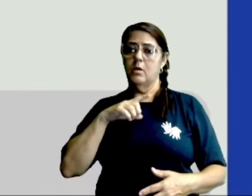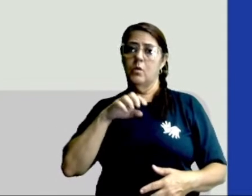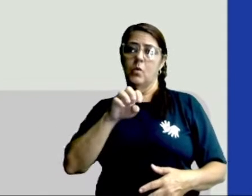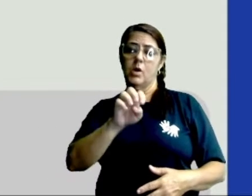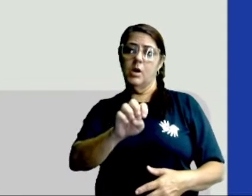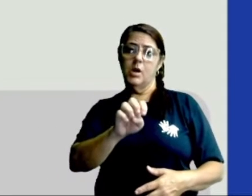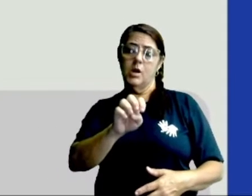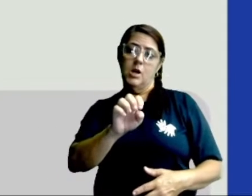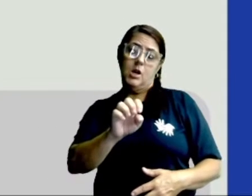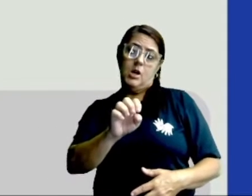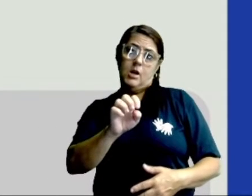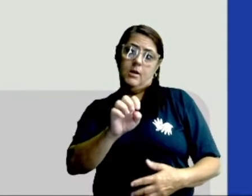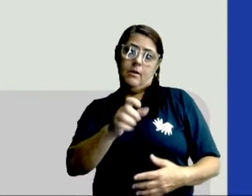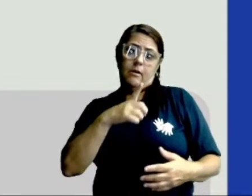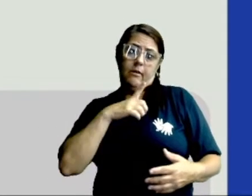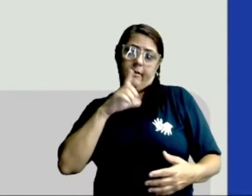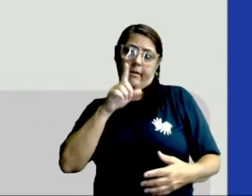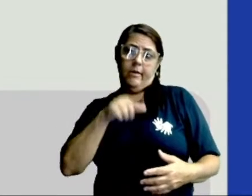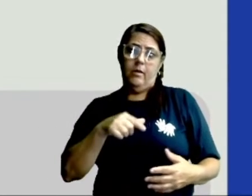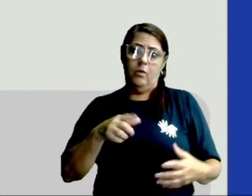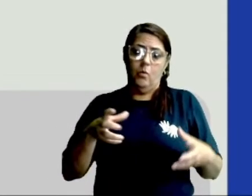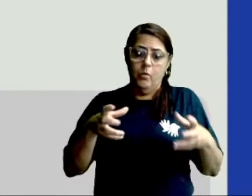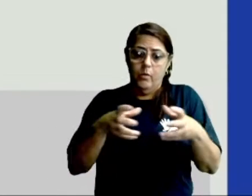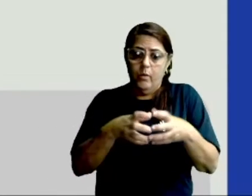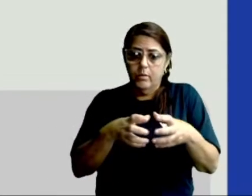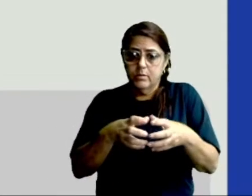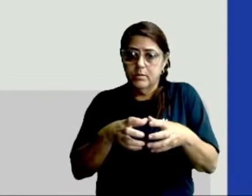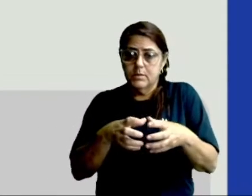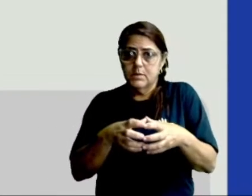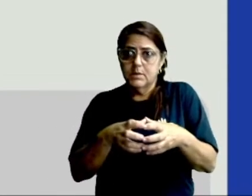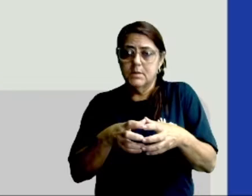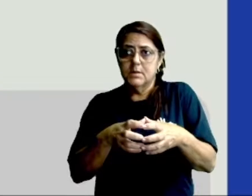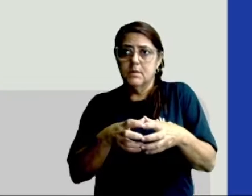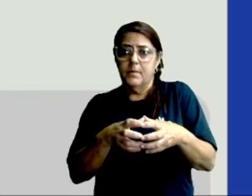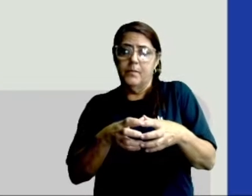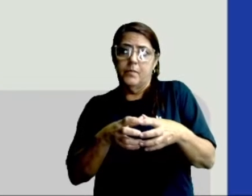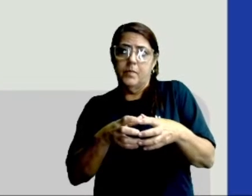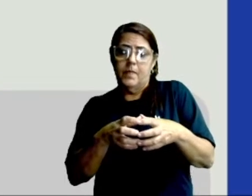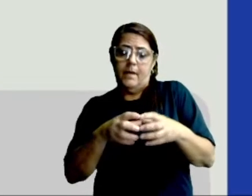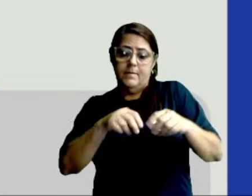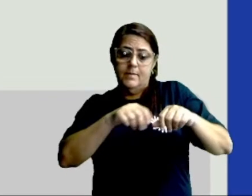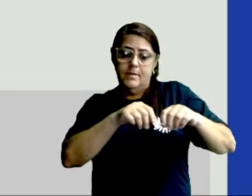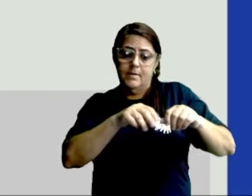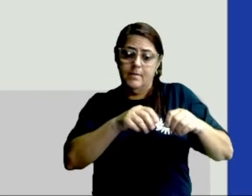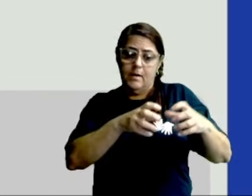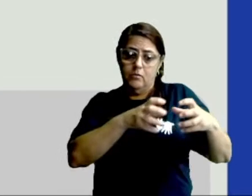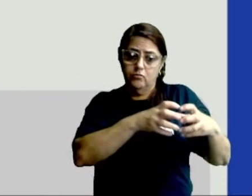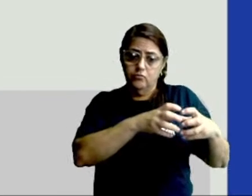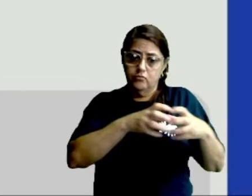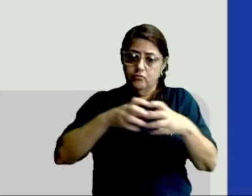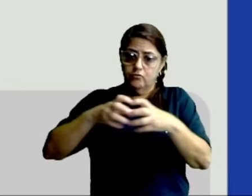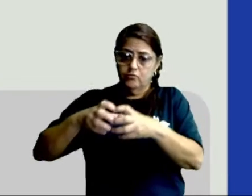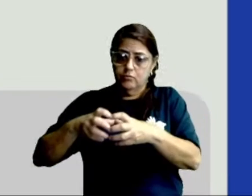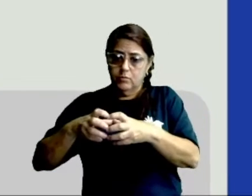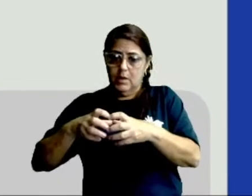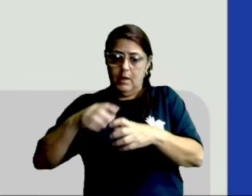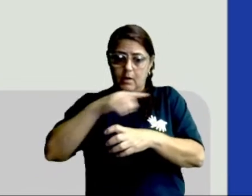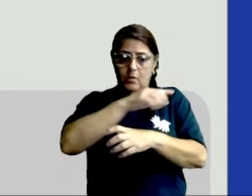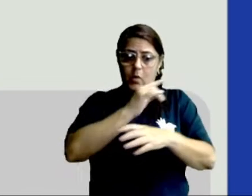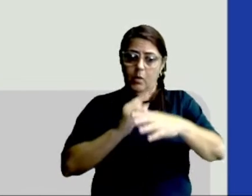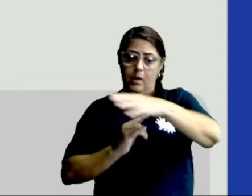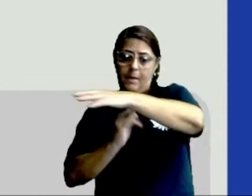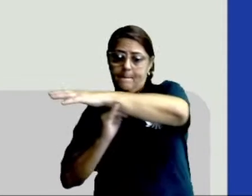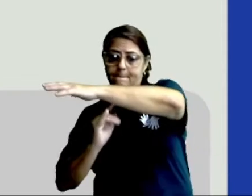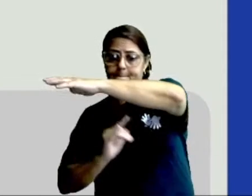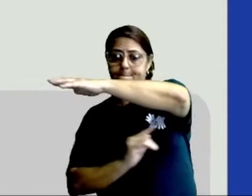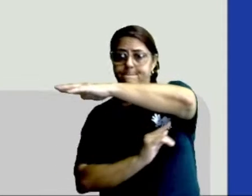istmo, ela é uma porção de terra que liga duas porções de terra maiores, como uma ponte. Você observa que ela faz